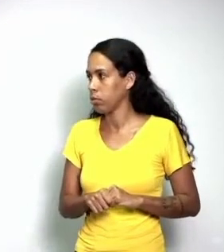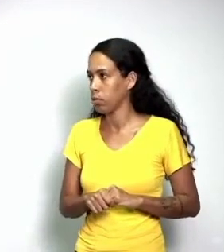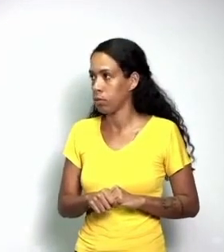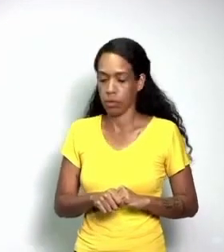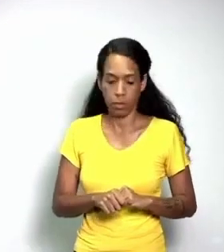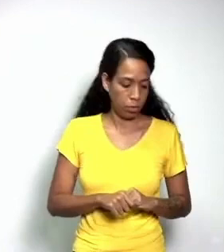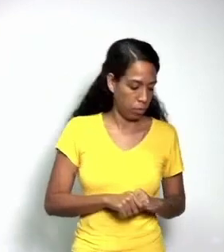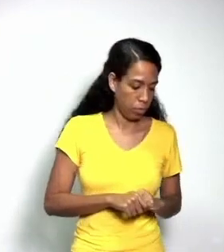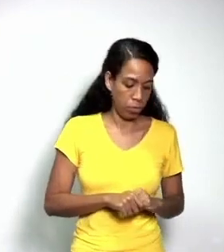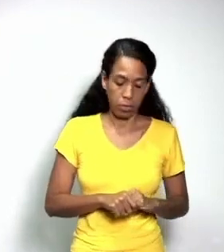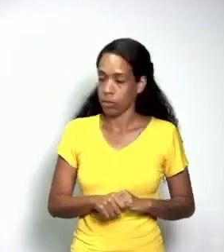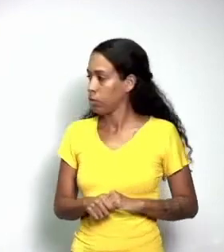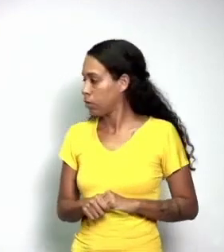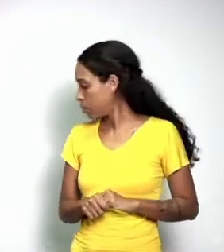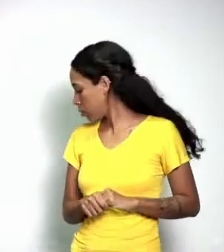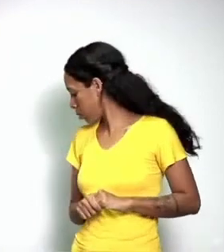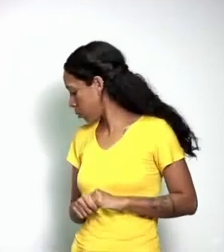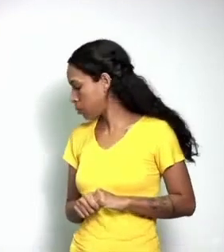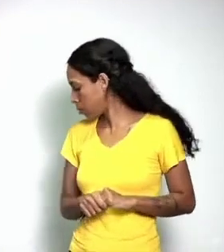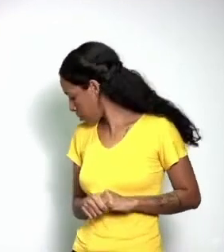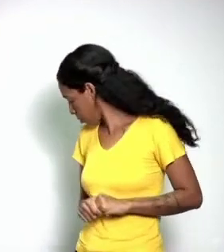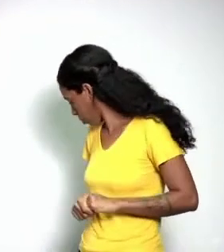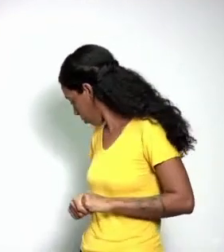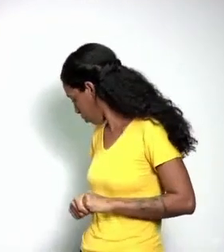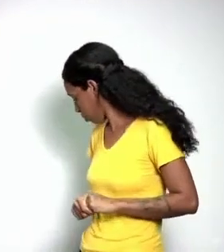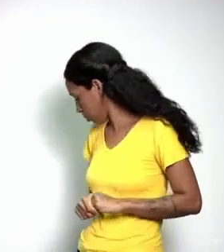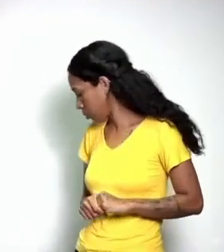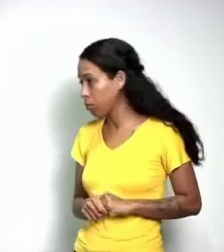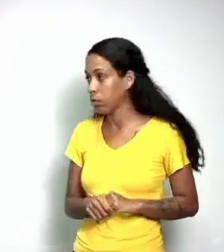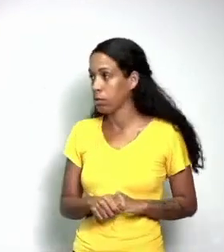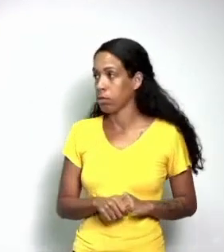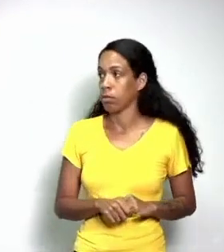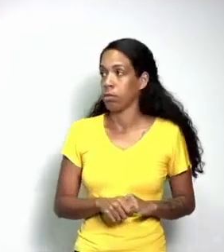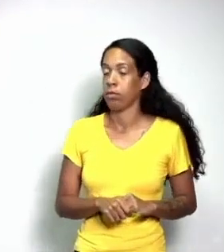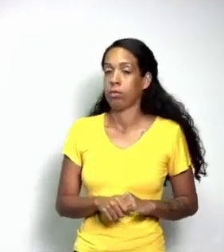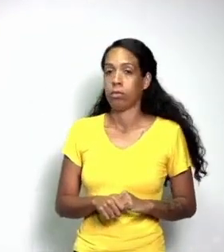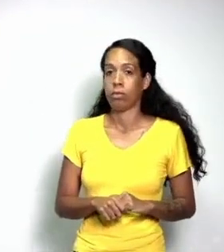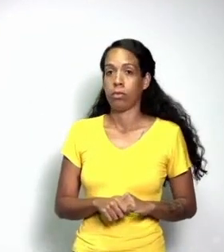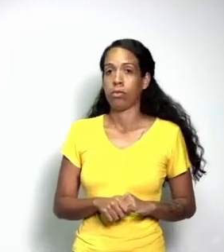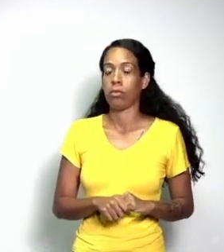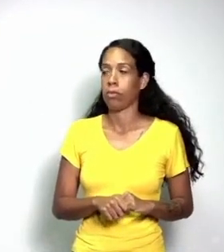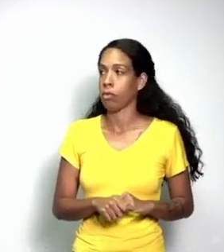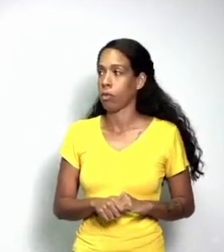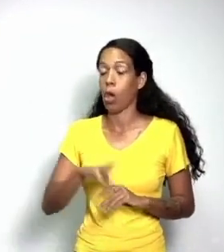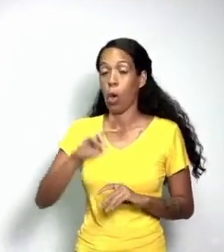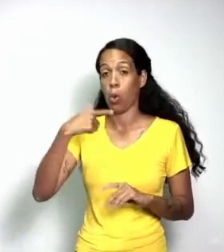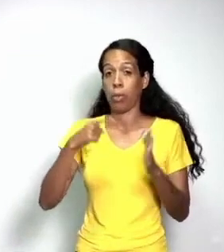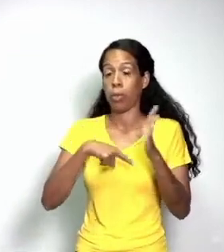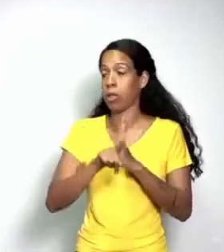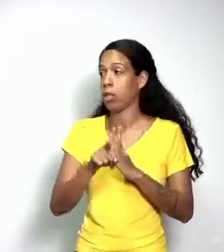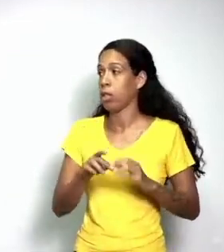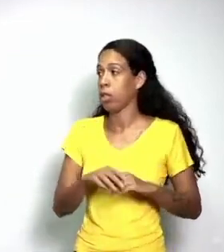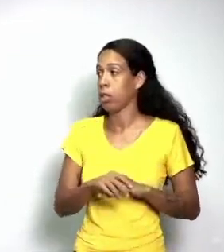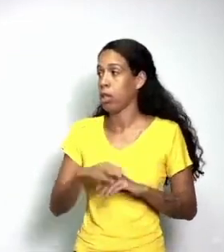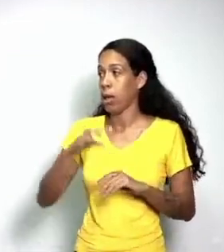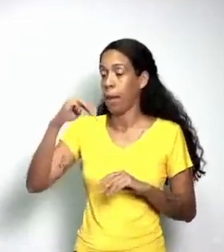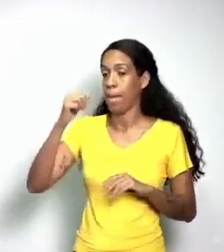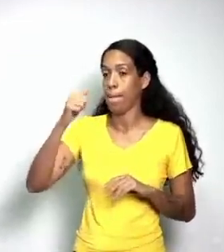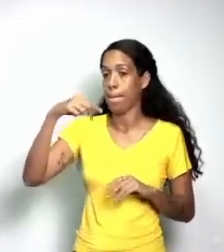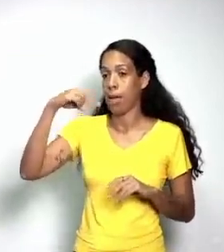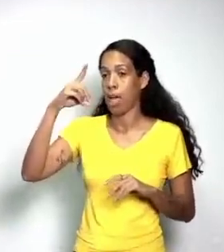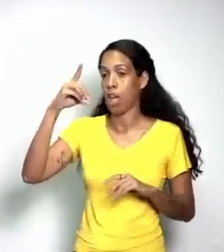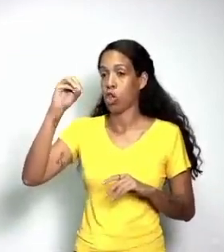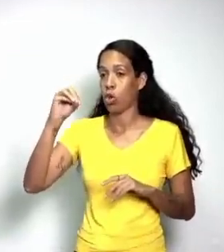Tá. Tá bom. Outra pergunta. O bandô também é chamado de